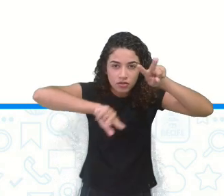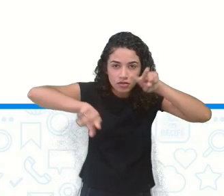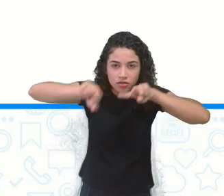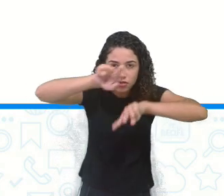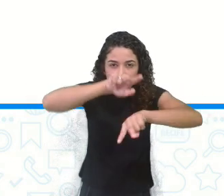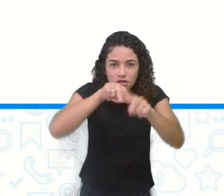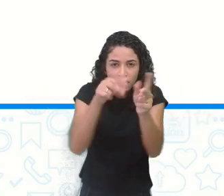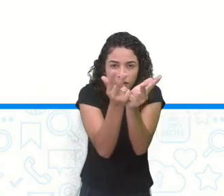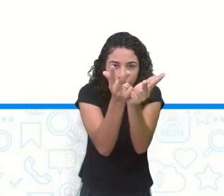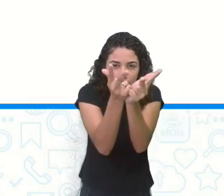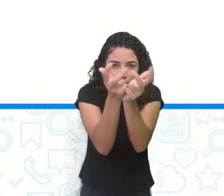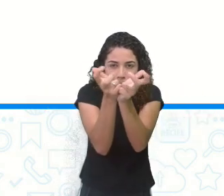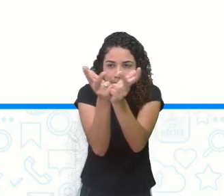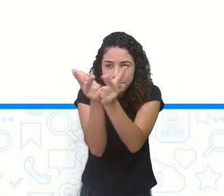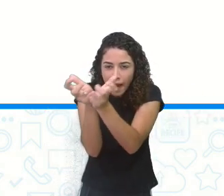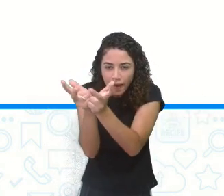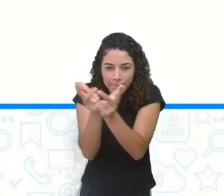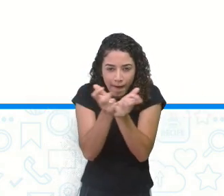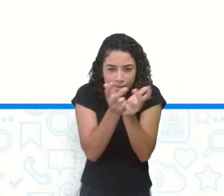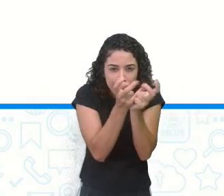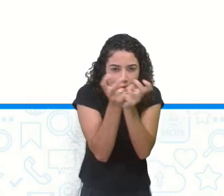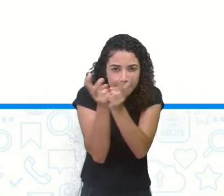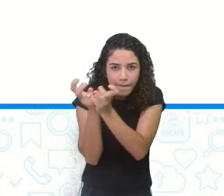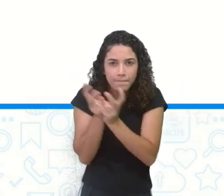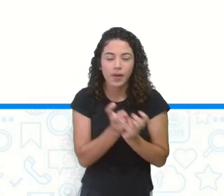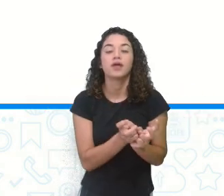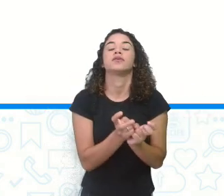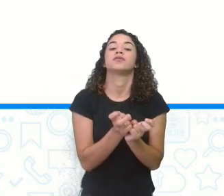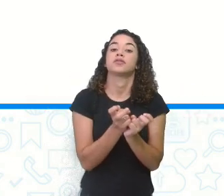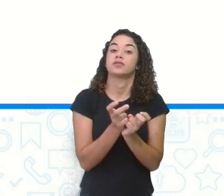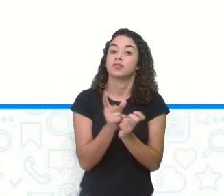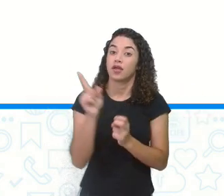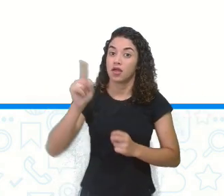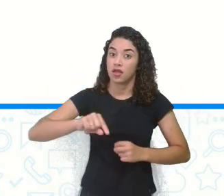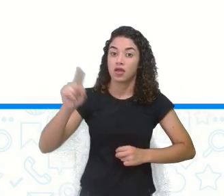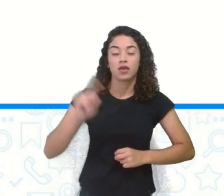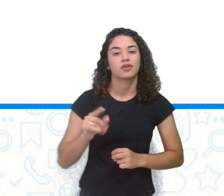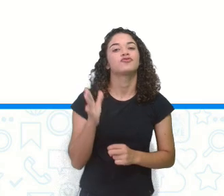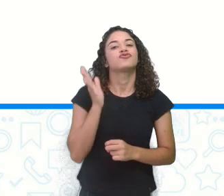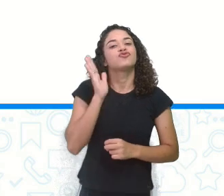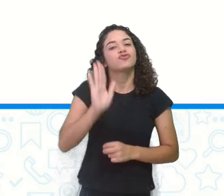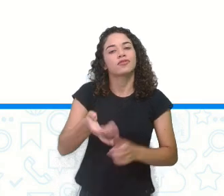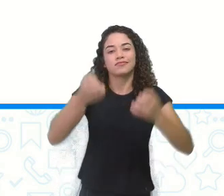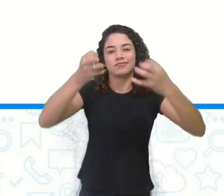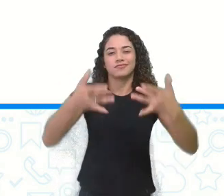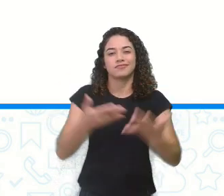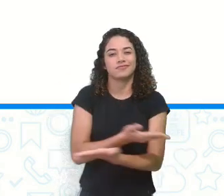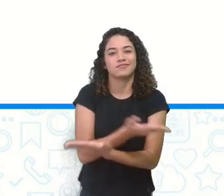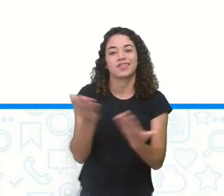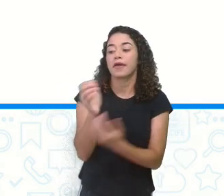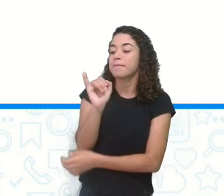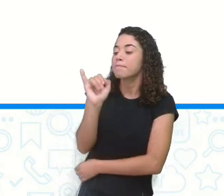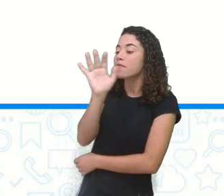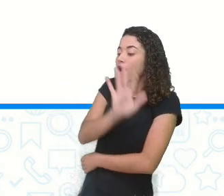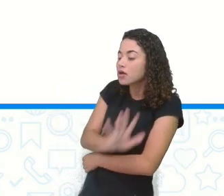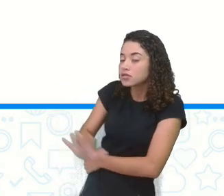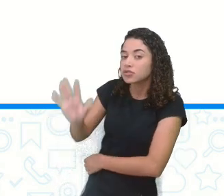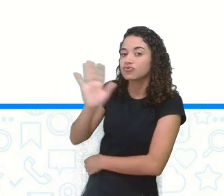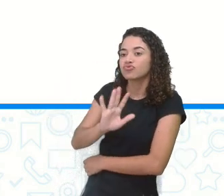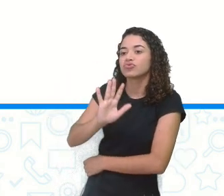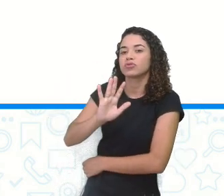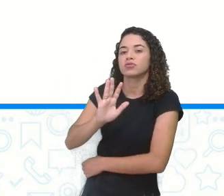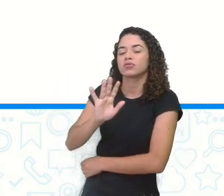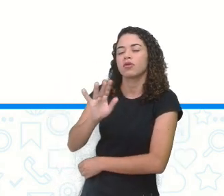abundantemente explorados, como eu falei para vocês. as imagens por si só